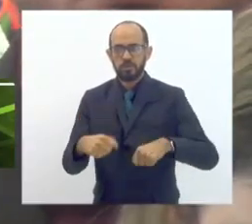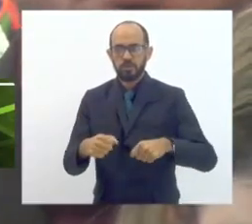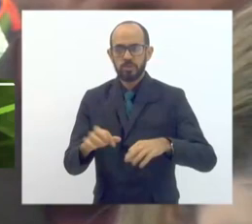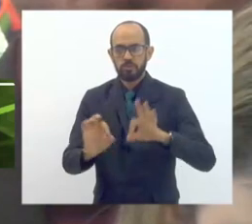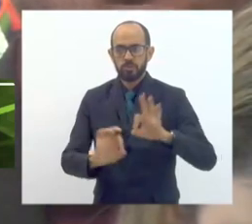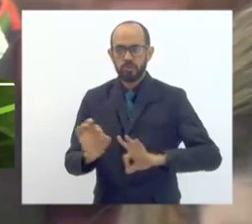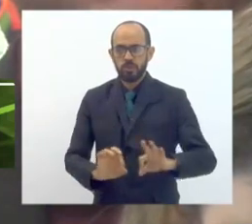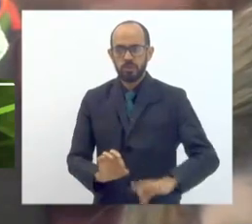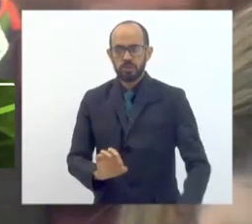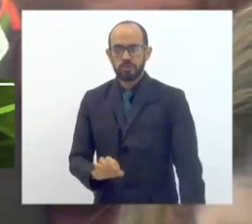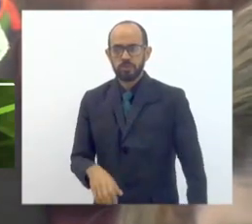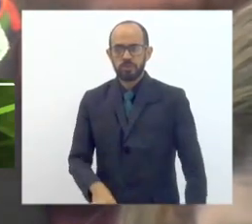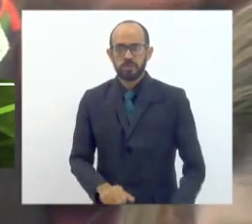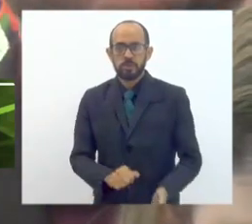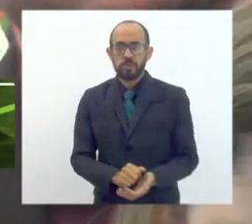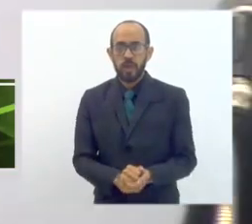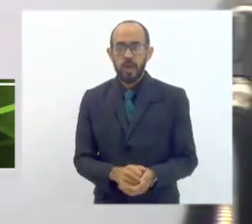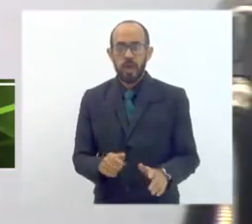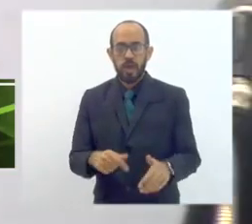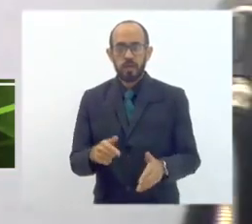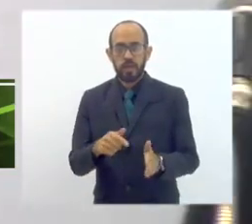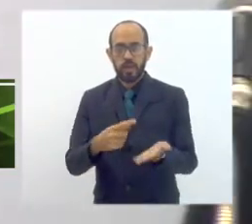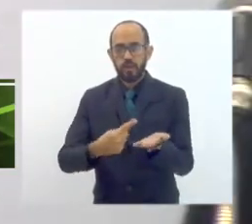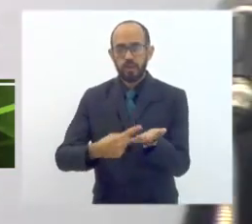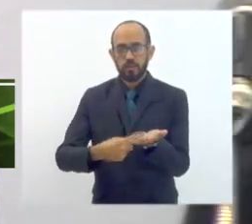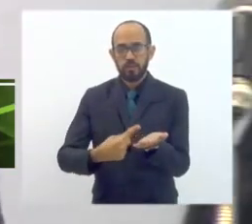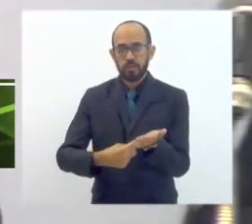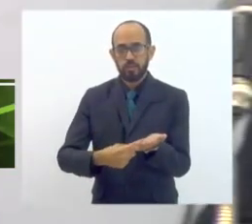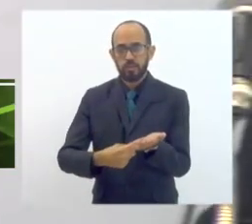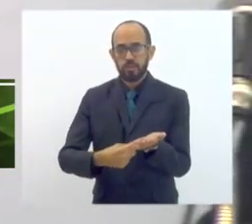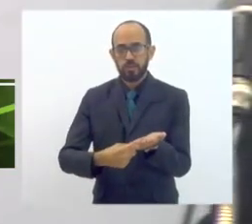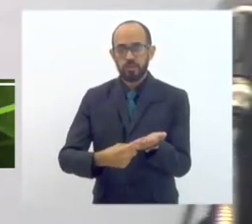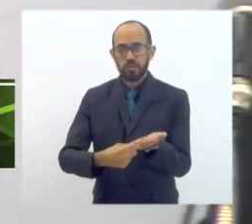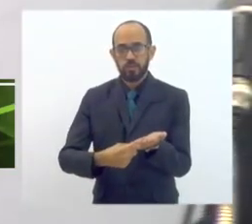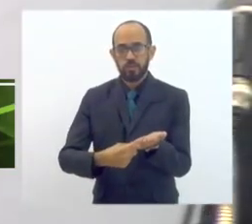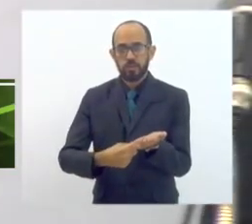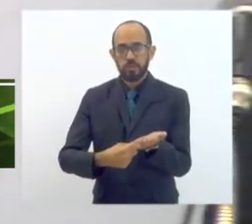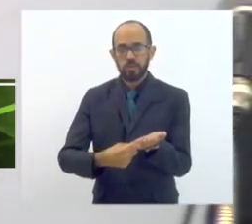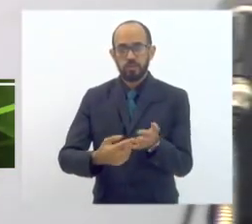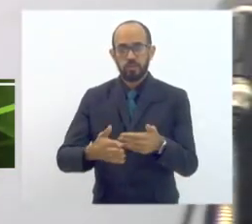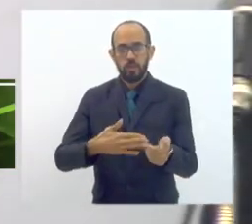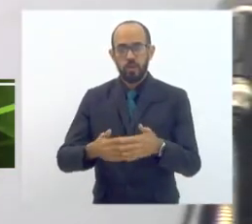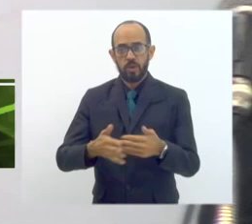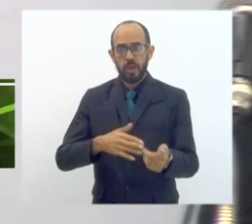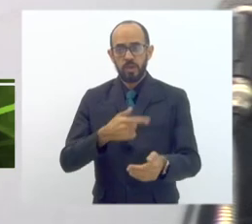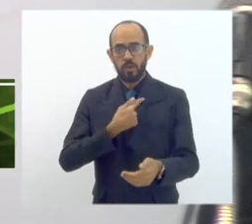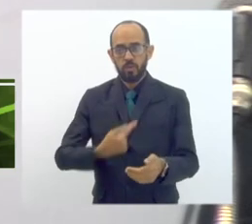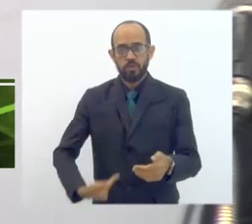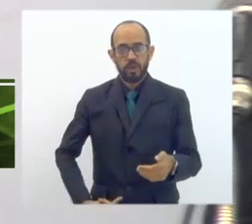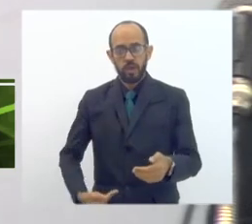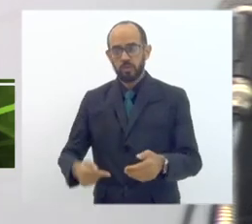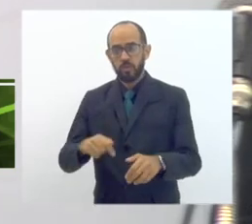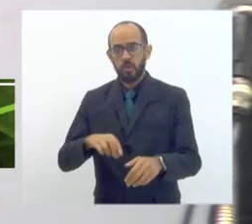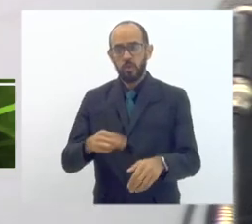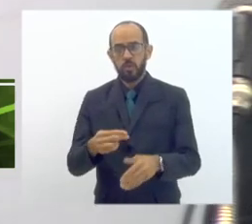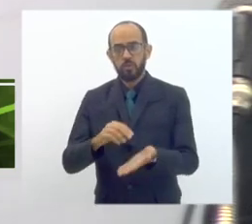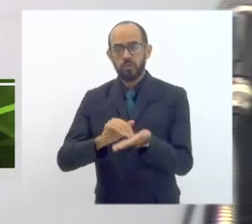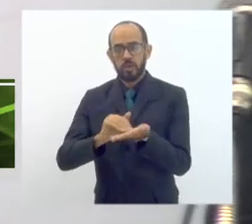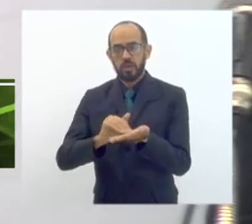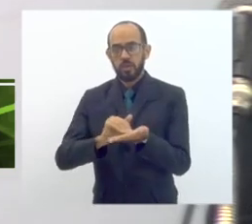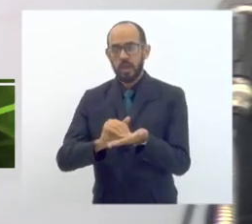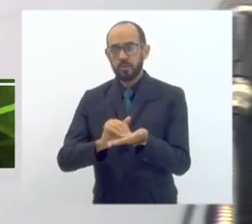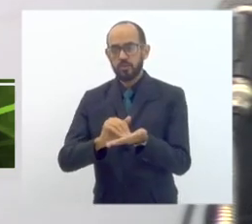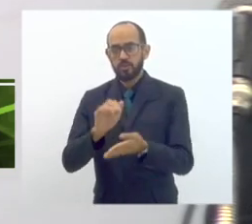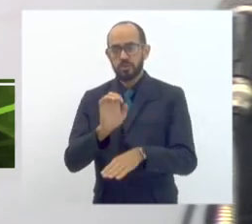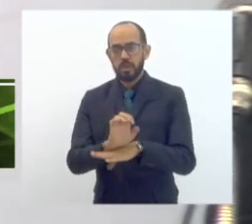de planejamento que está na agenda para o próximo período. Seja quem for o governador, seja quem for o secretário de Estado, tenho muito claro que a